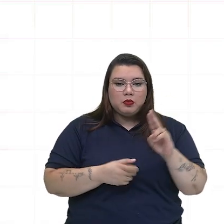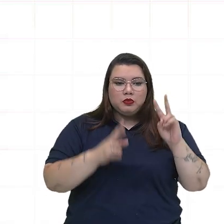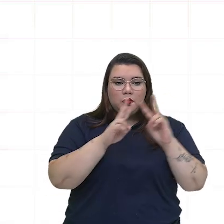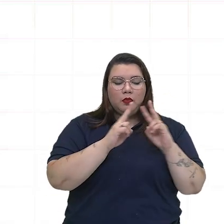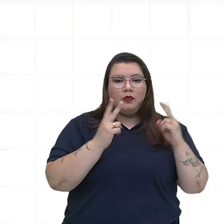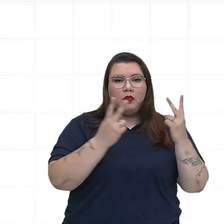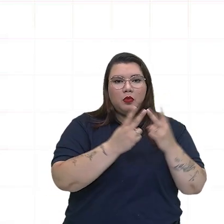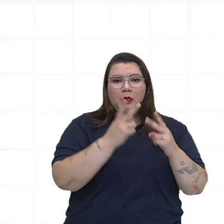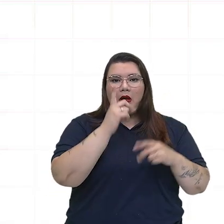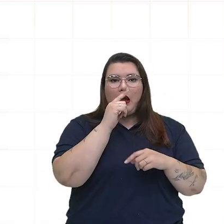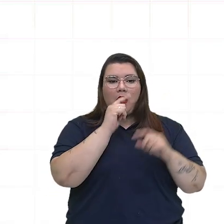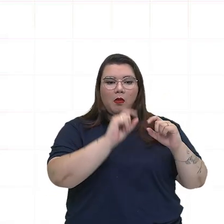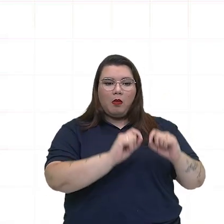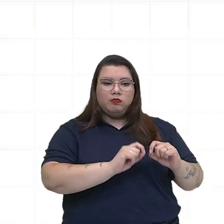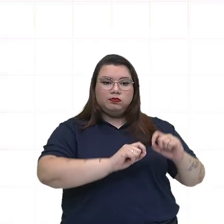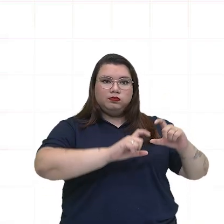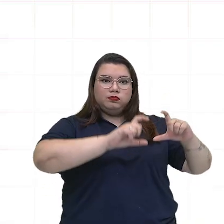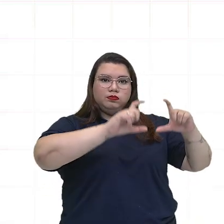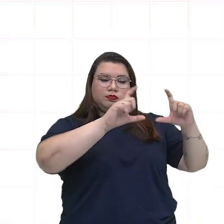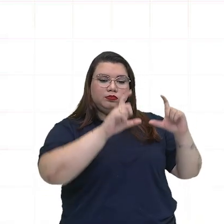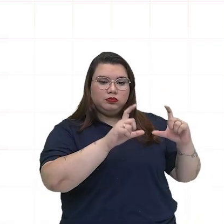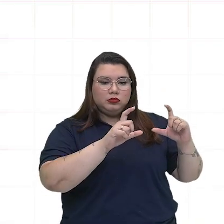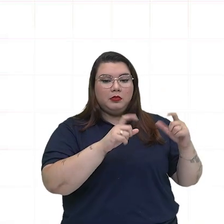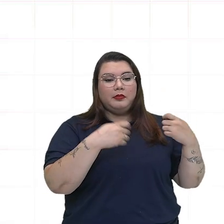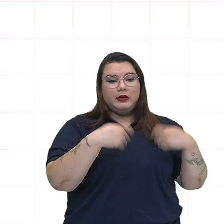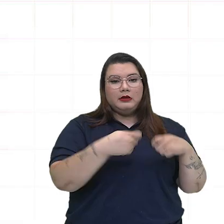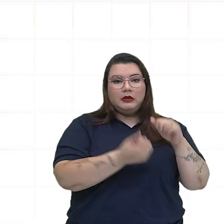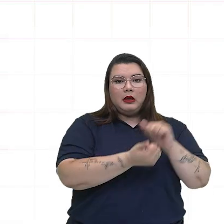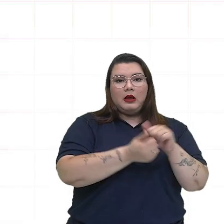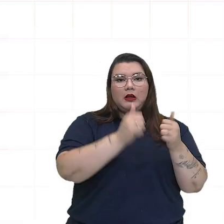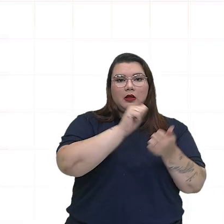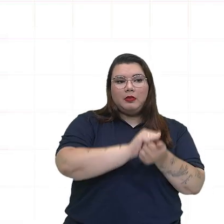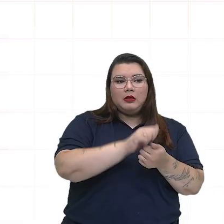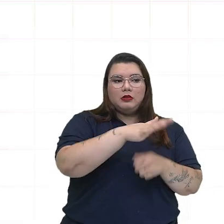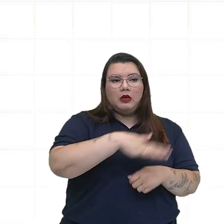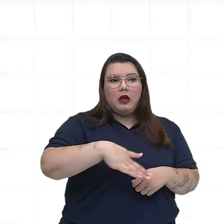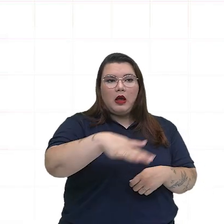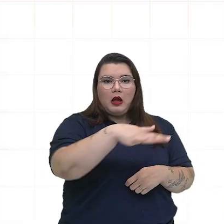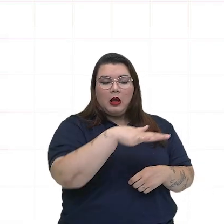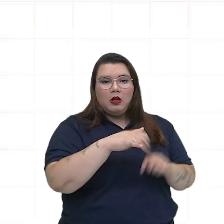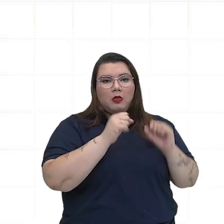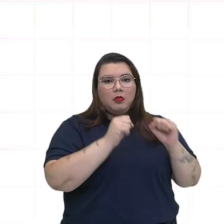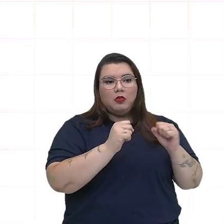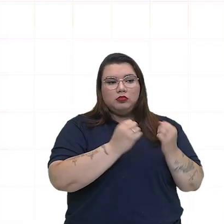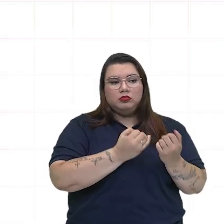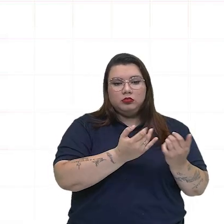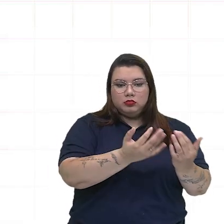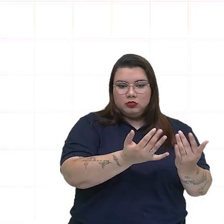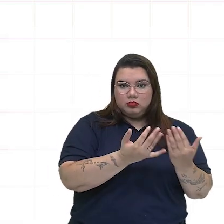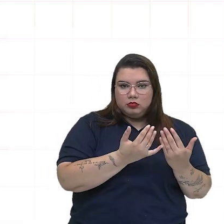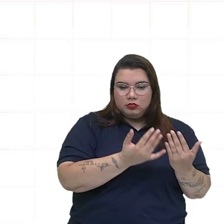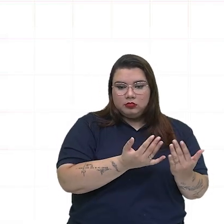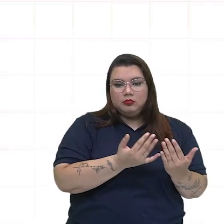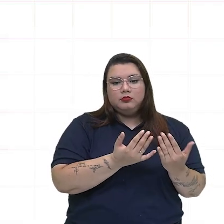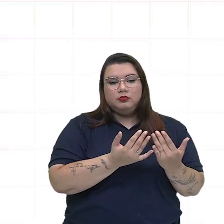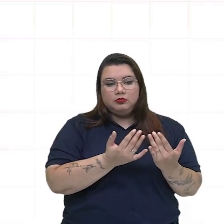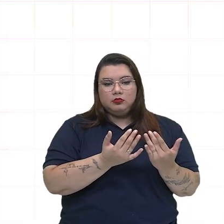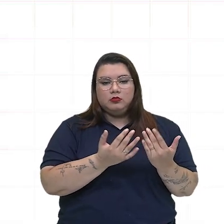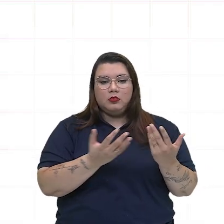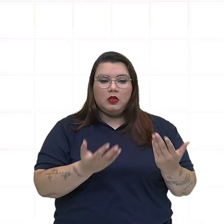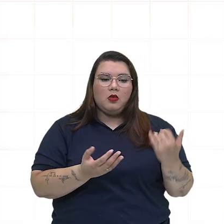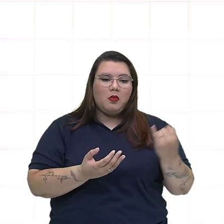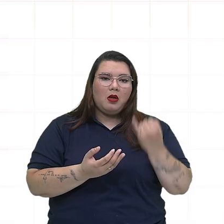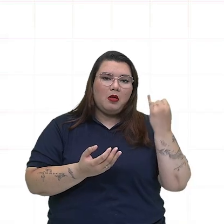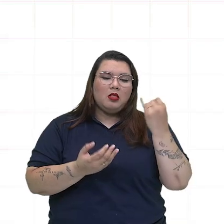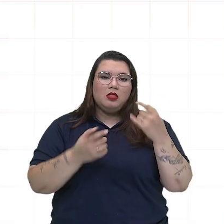grandes volumes de água ela acaba exigindo adaptação daquele terreno que pode estar sendo cultivado, tá? E não acaba